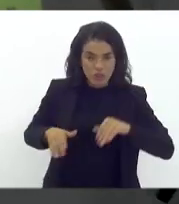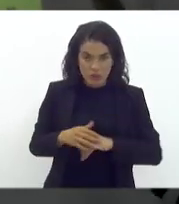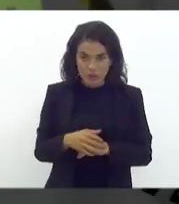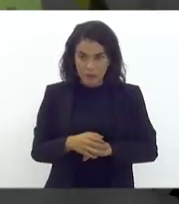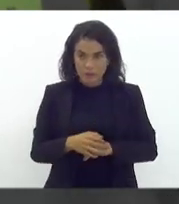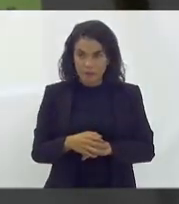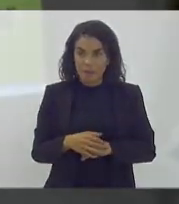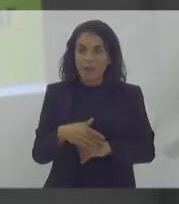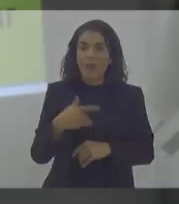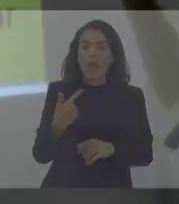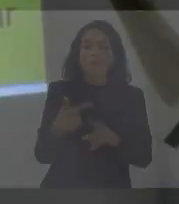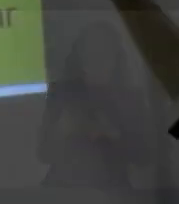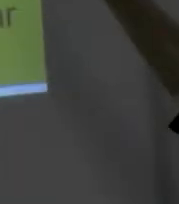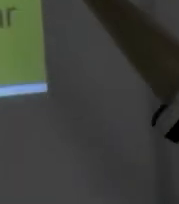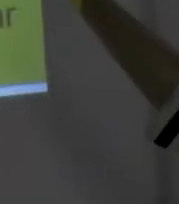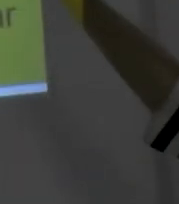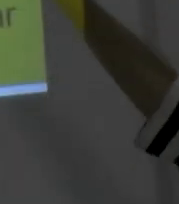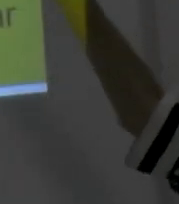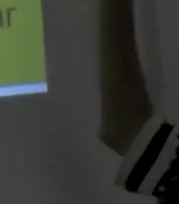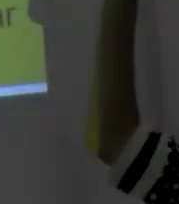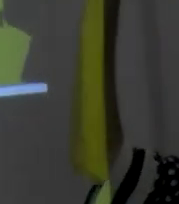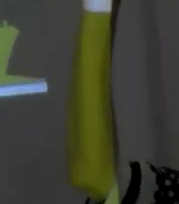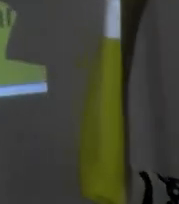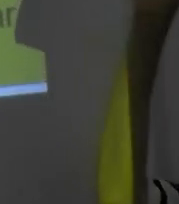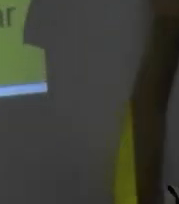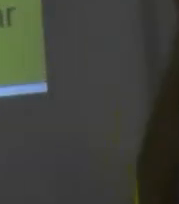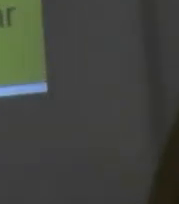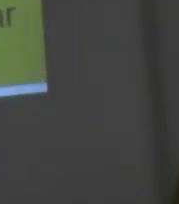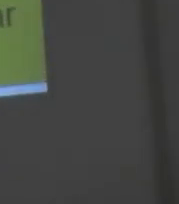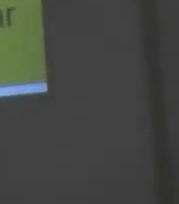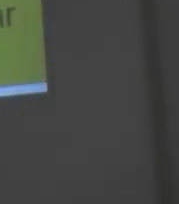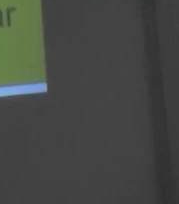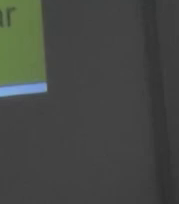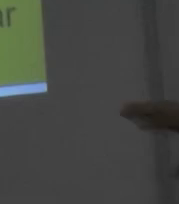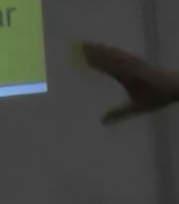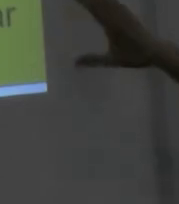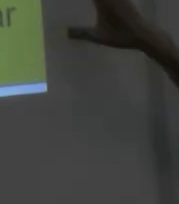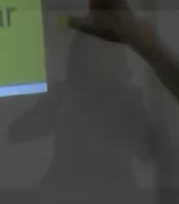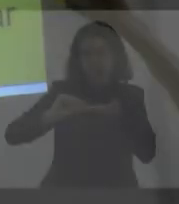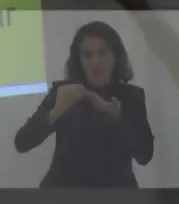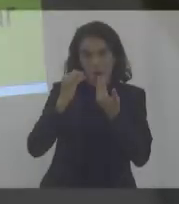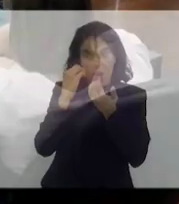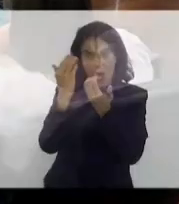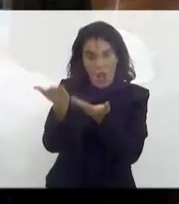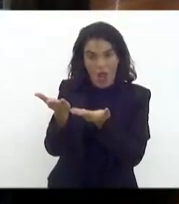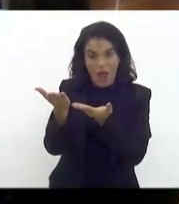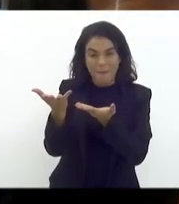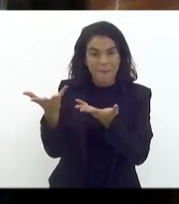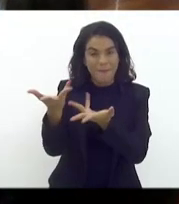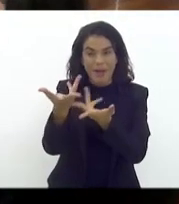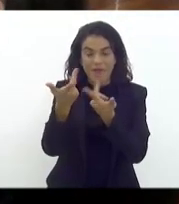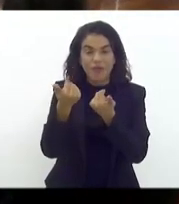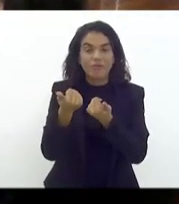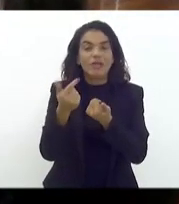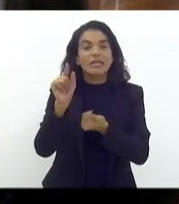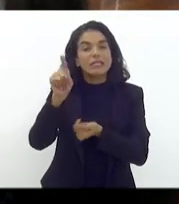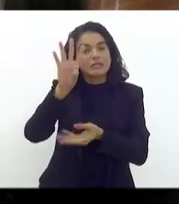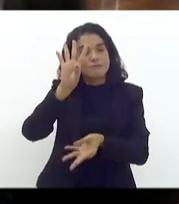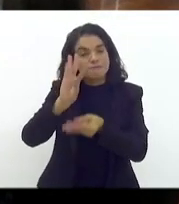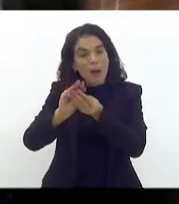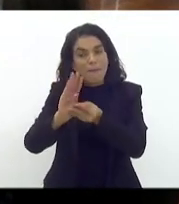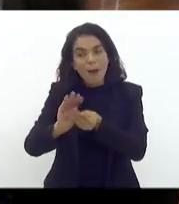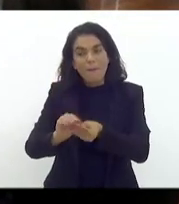dos craques dessa área e publicar Nesse artigo por isso que eu trago esse exemplo aqui para vocês tá E ele sintetizam